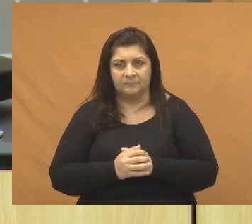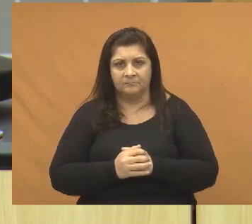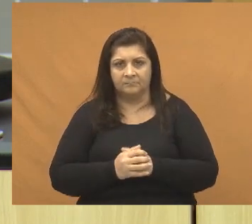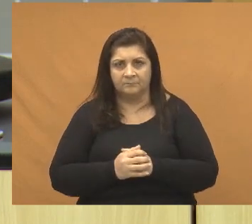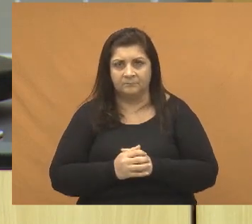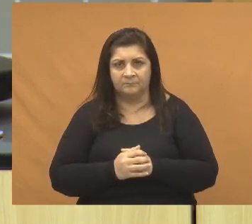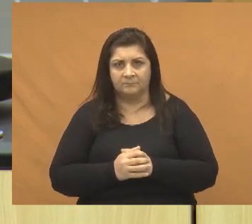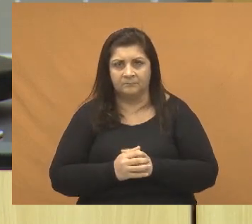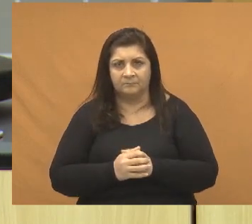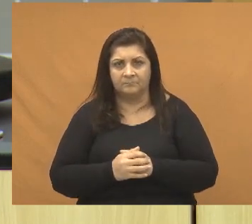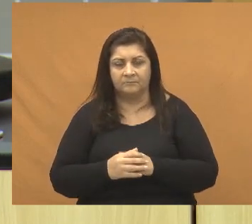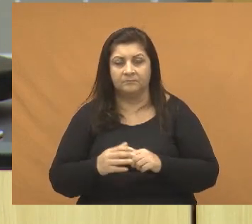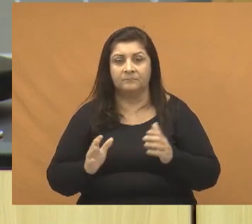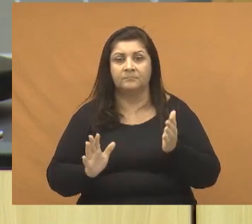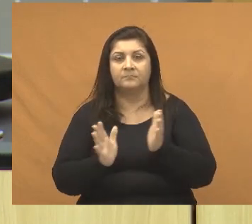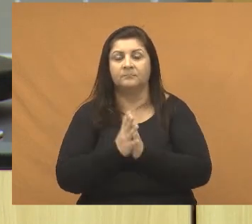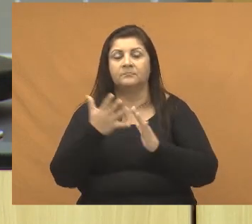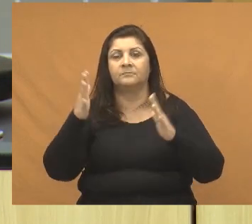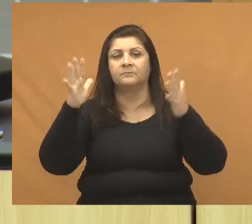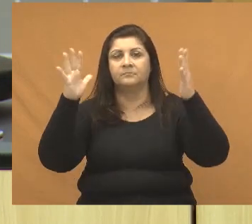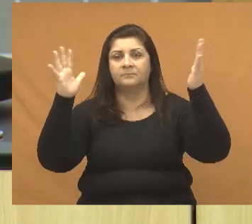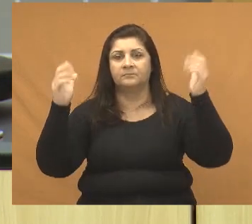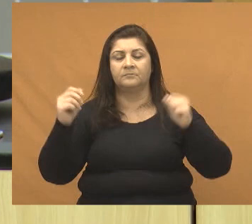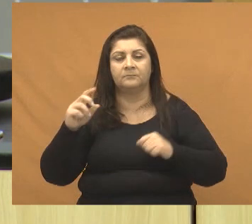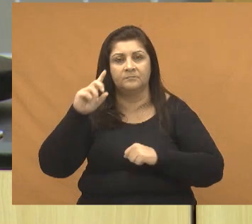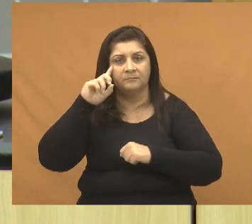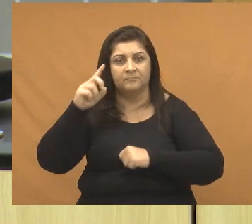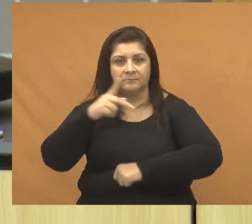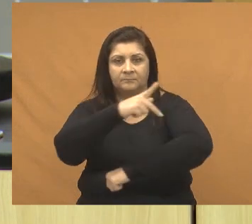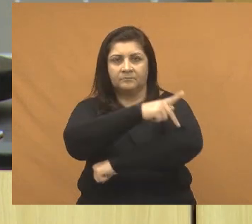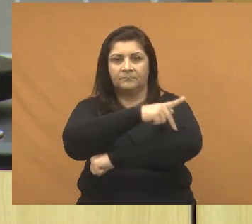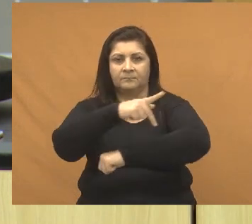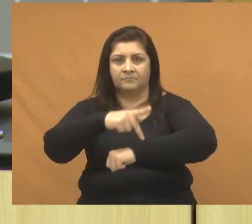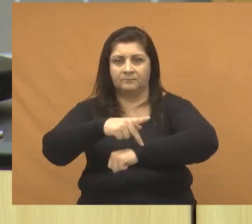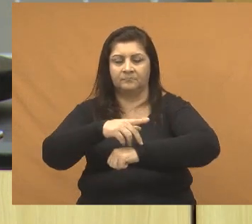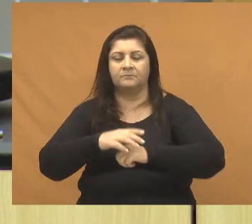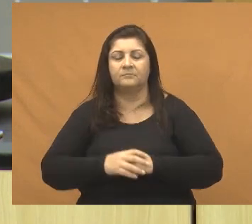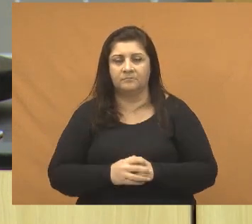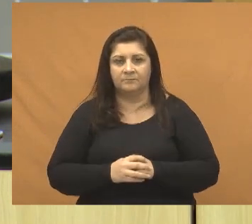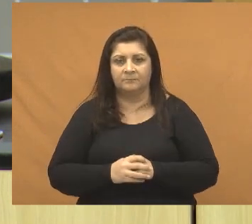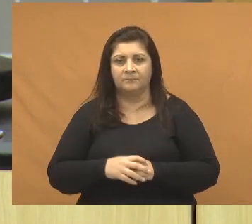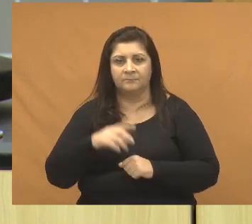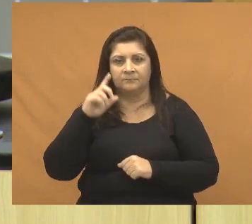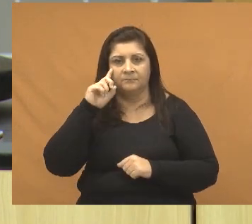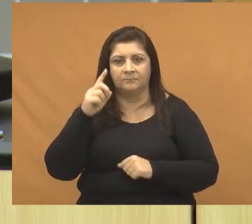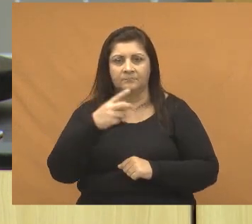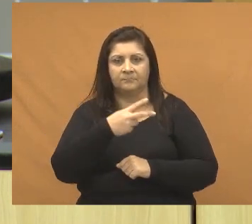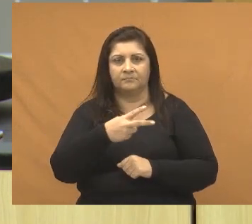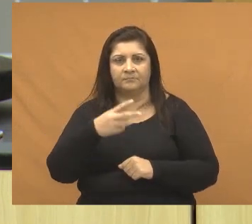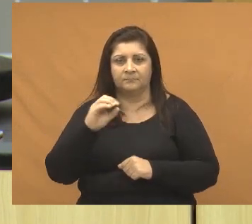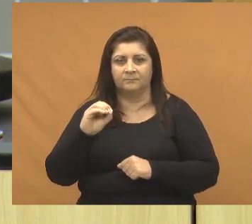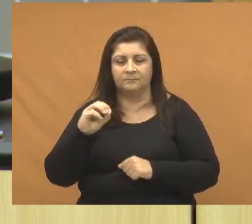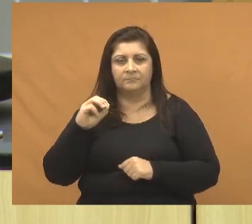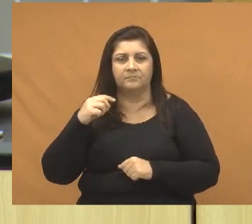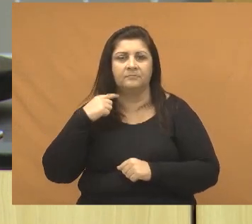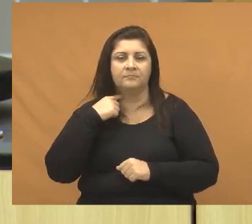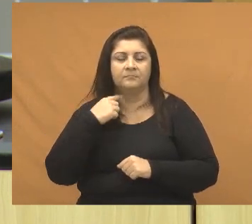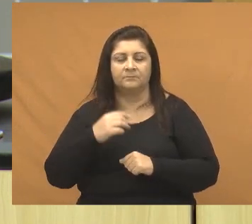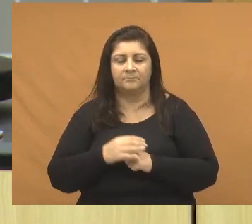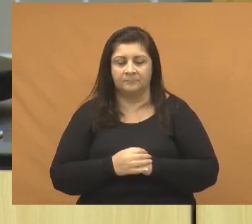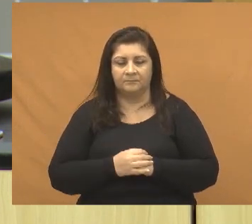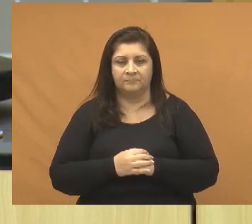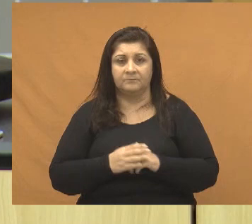de moção comemorativa ao Dia do Pedagogo, celebrado em 20 de maio.